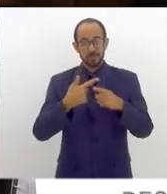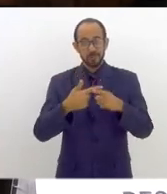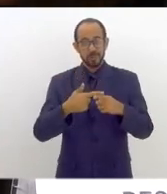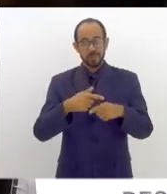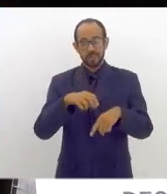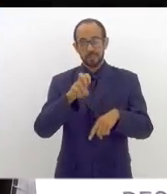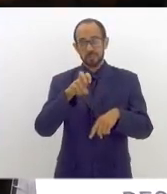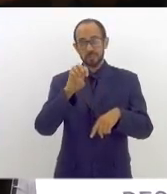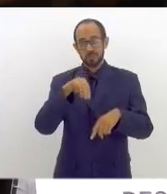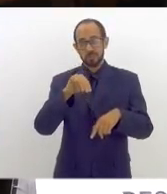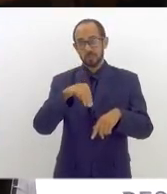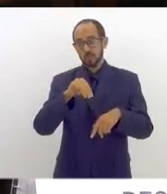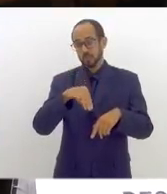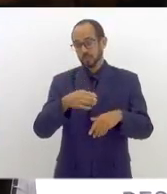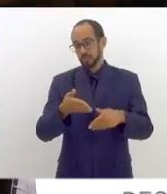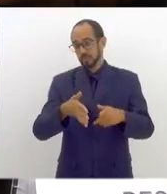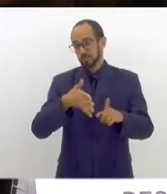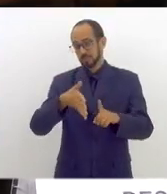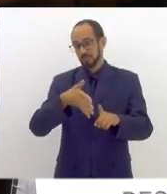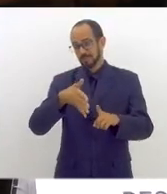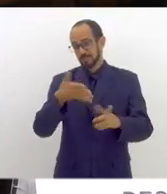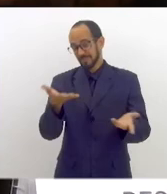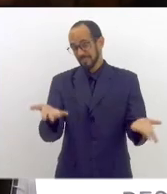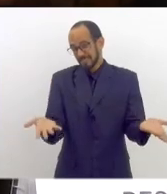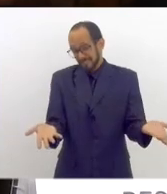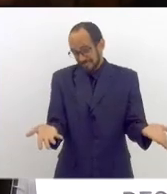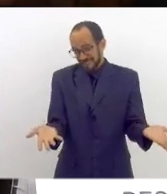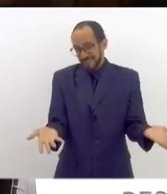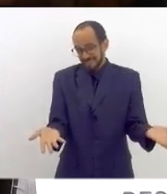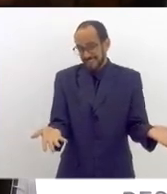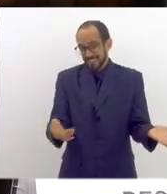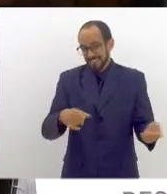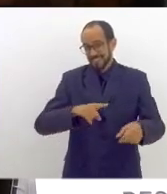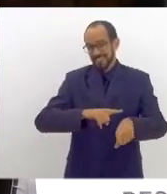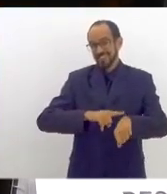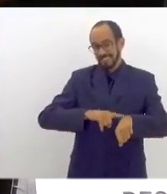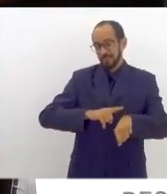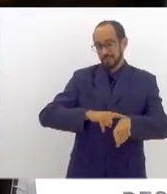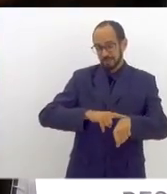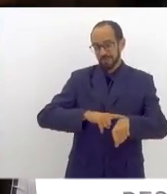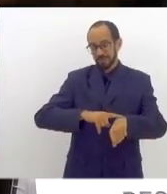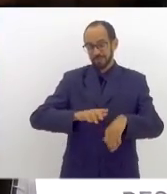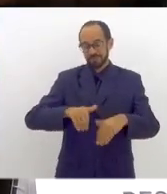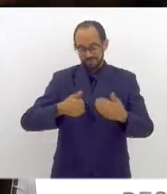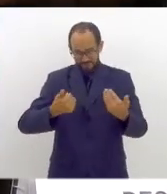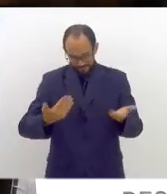só 5 minutos de tempo para falar